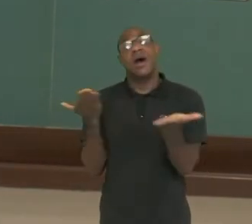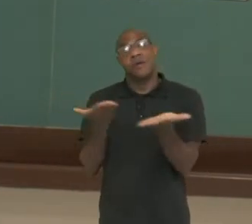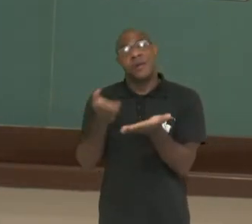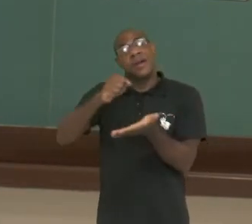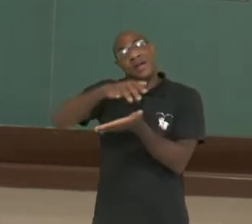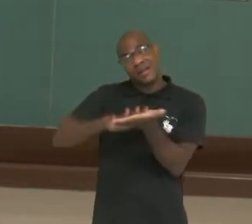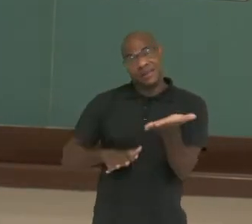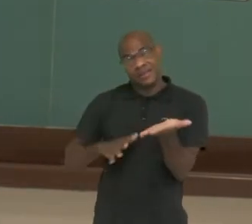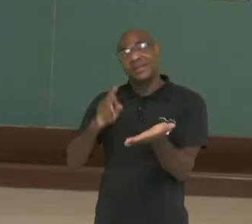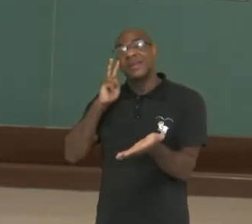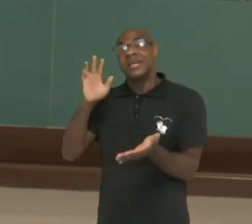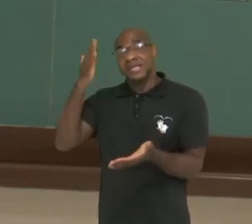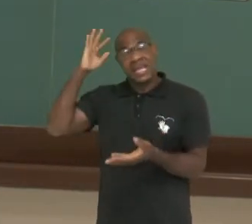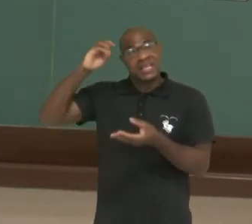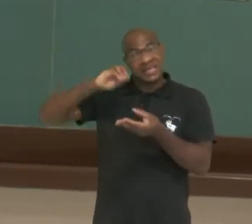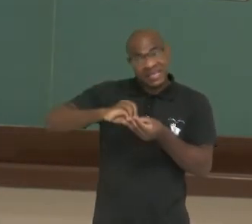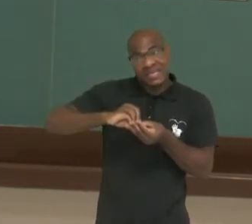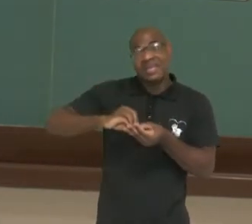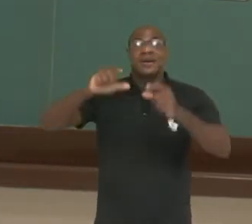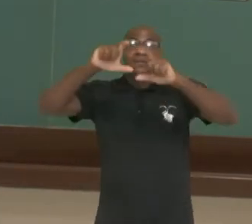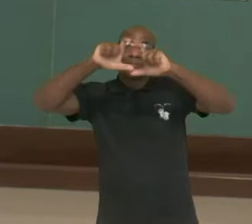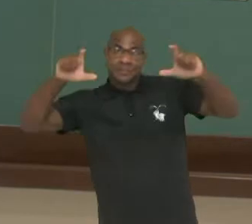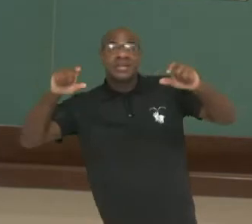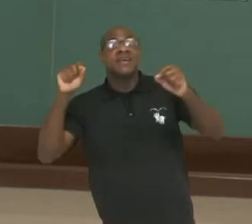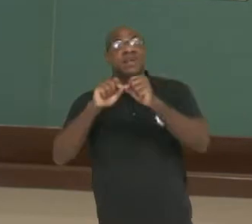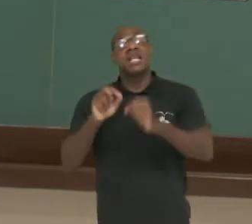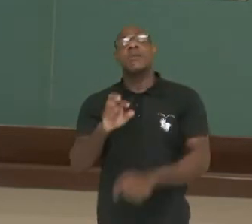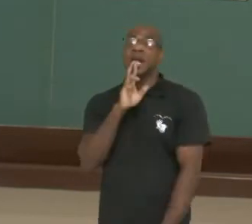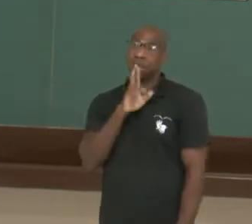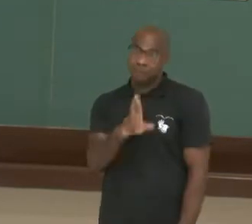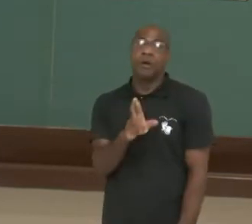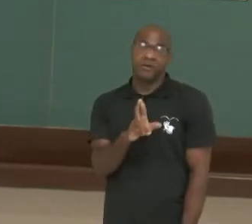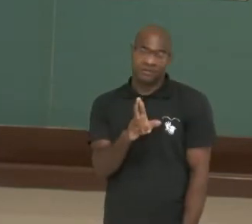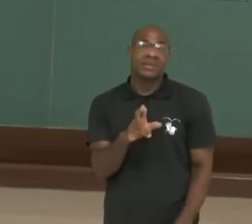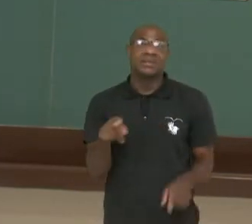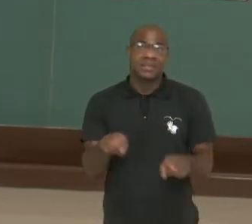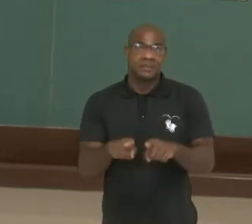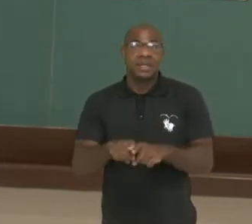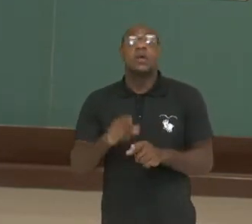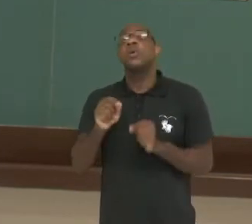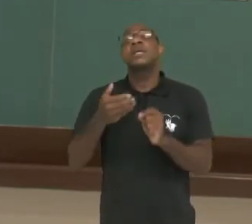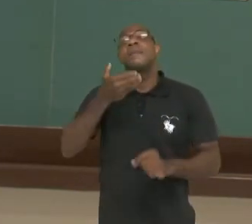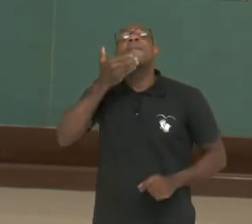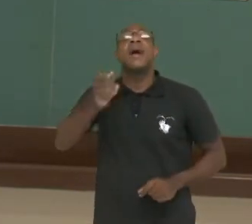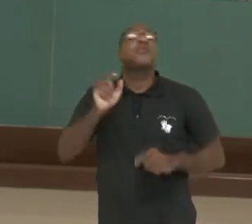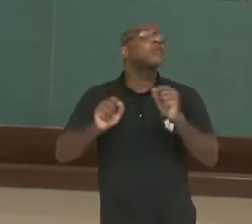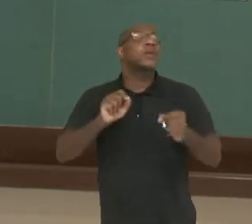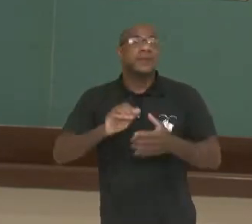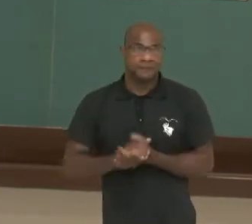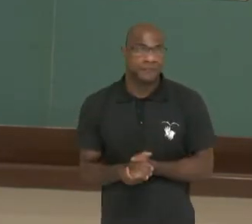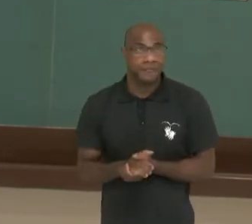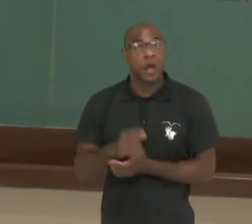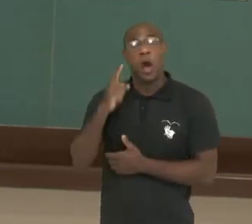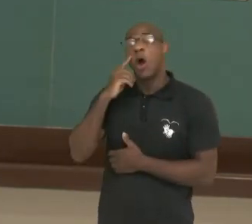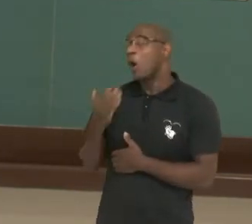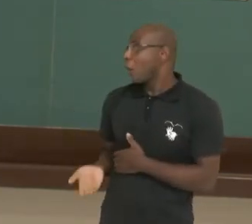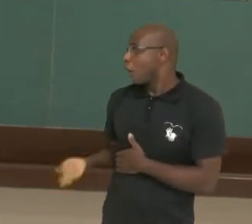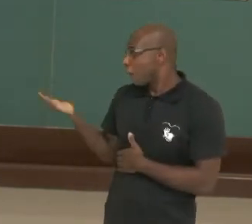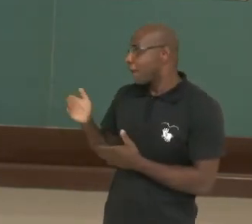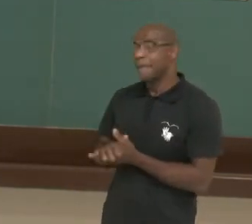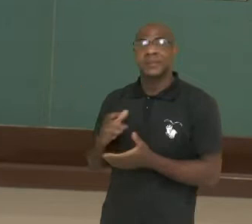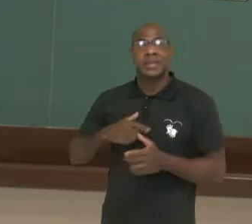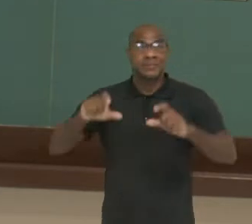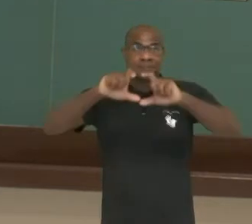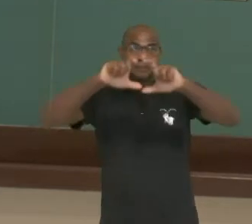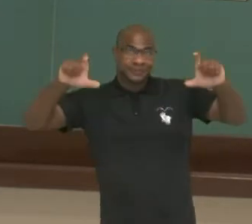esse enunciado, interpretar e elaborar uma resposta compatível com o que se solicita. Então vejam, a gente tem mais um